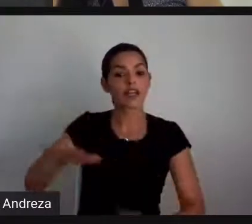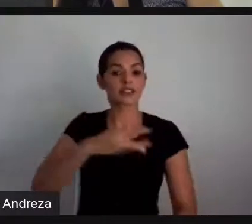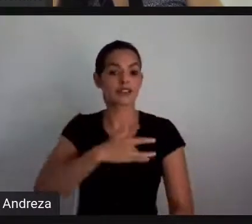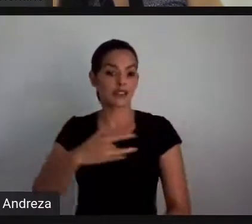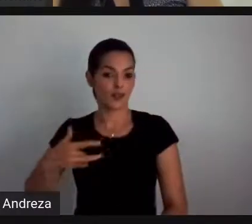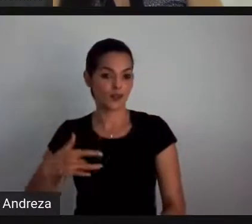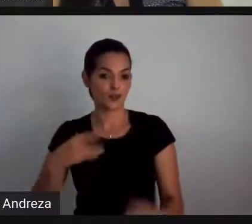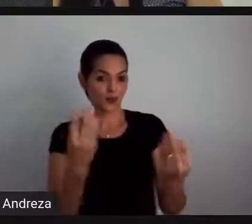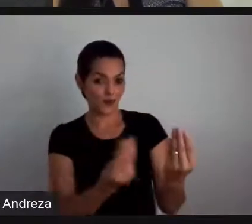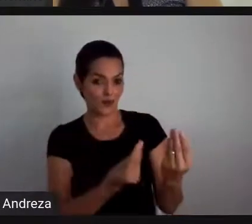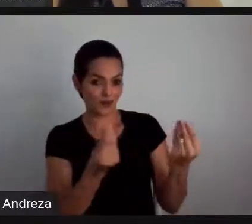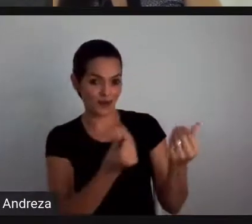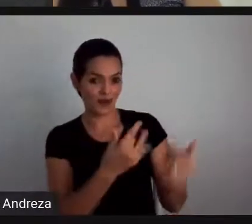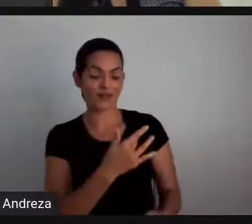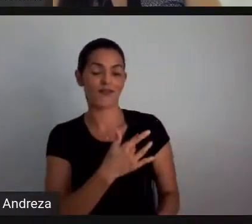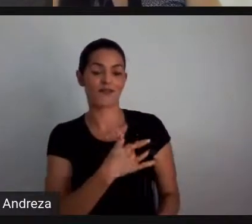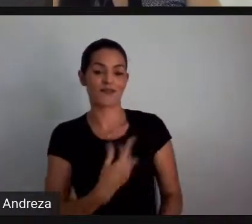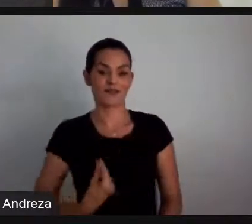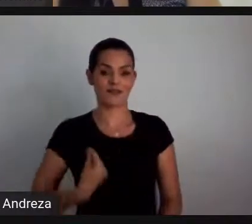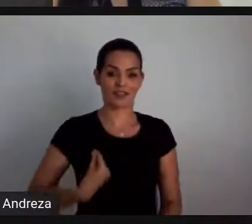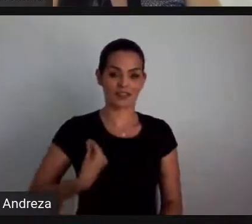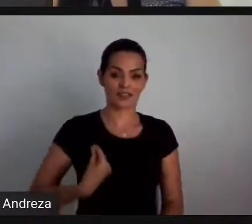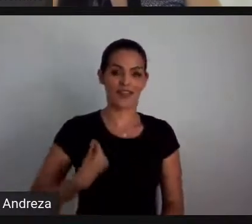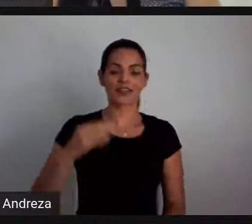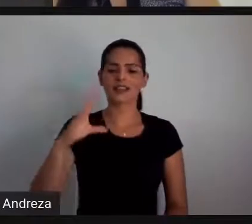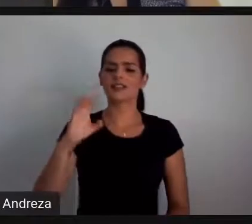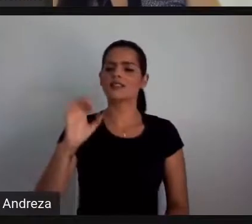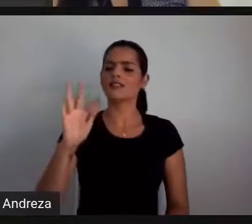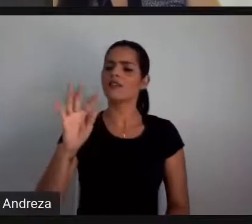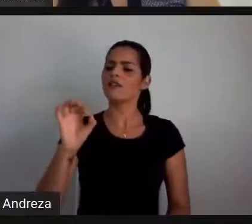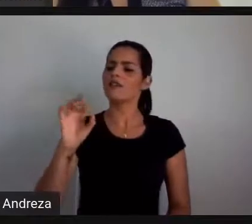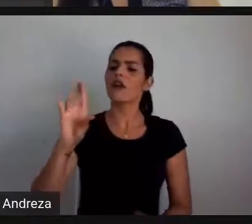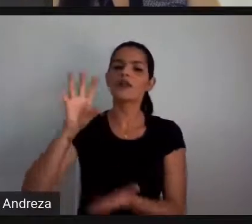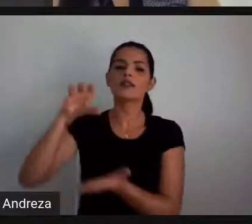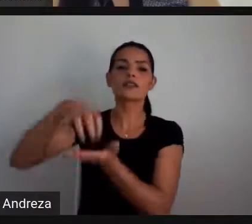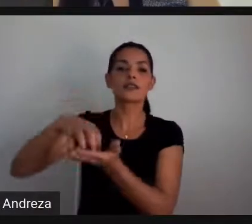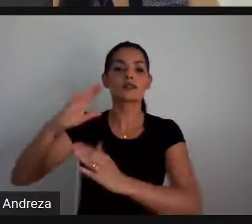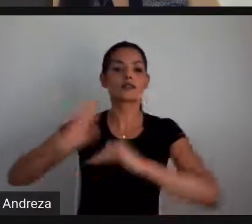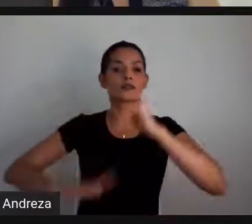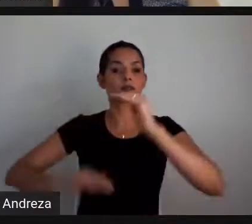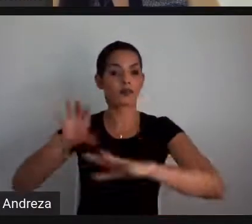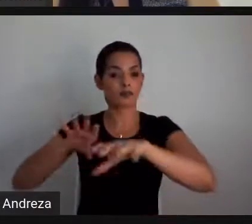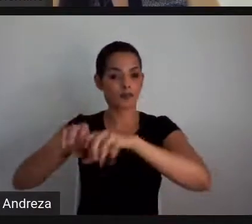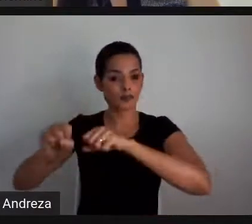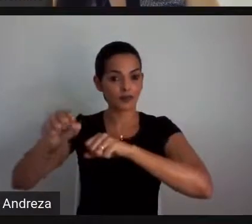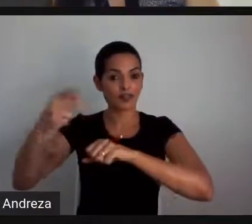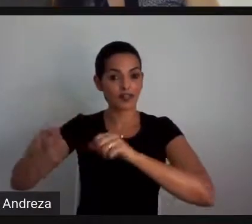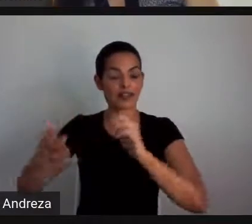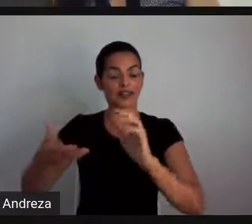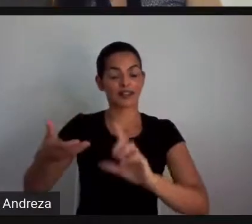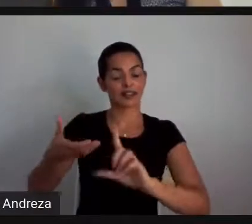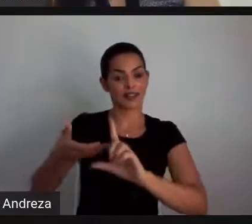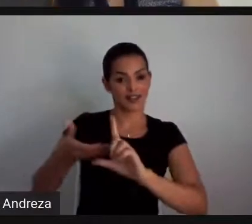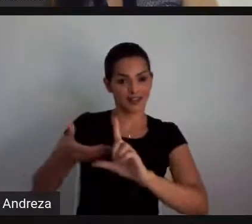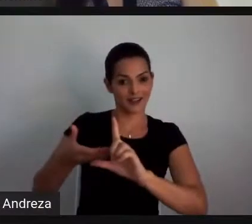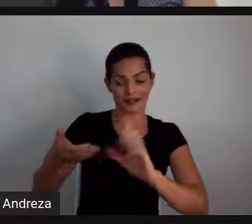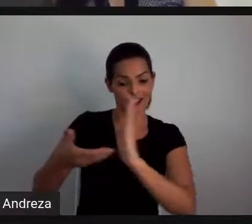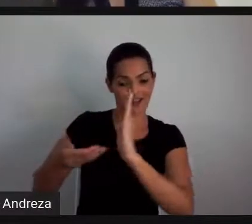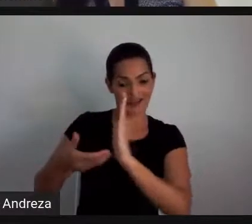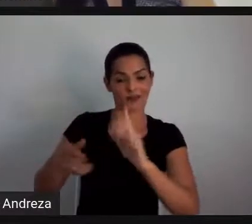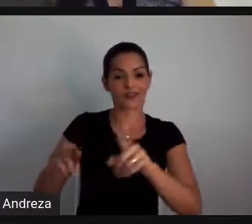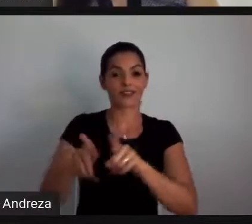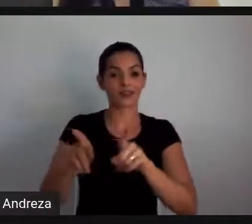o Centro de Formação, Treinamento e Aperfeiçoamento da Câmara, juntamente com o Programa de Valorização do Servidor, o PROCE, vão convidar,